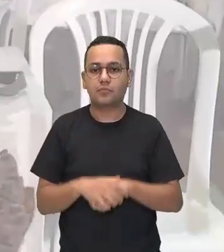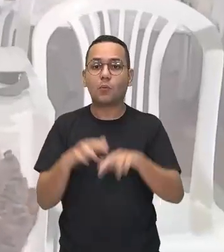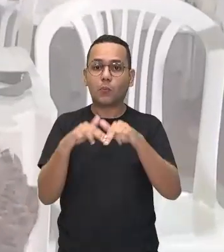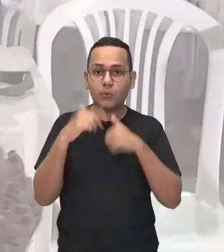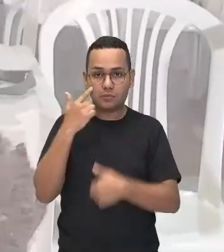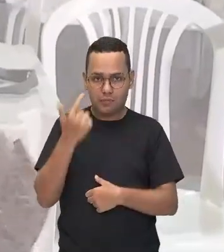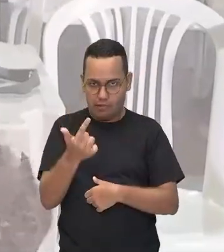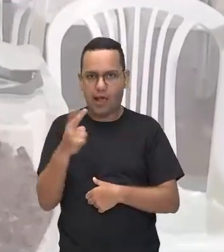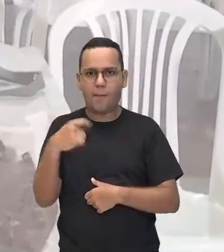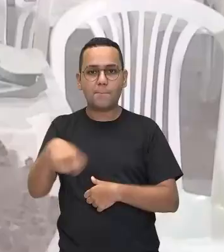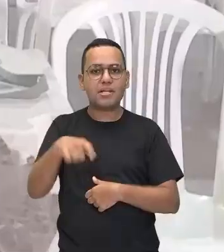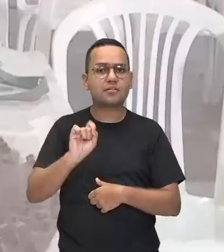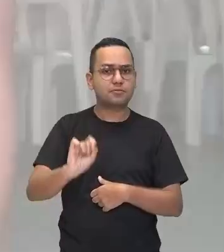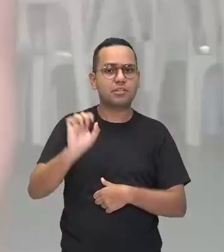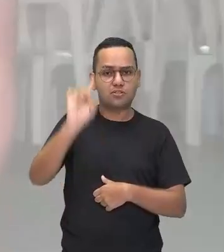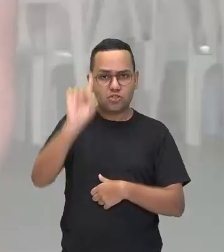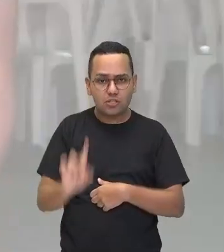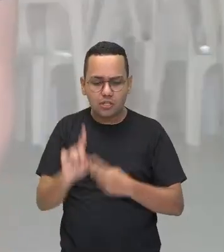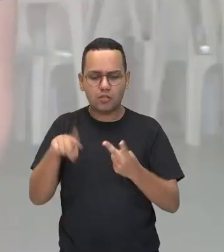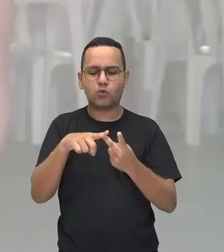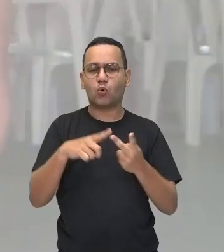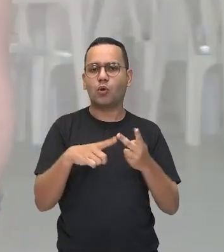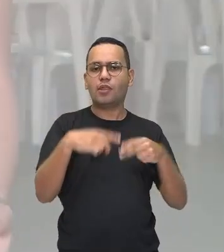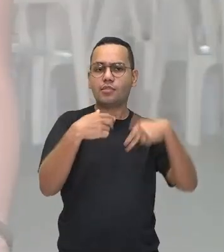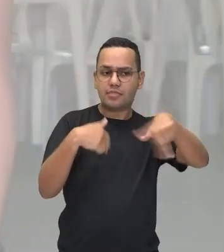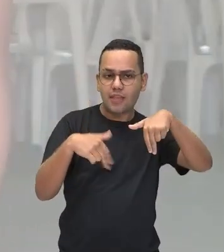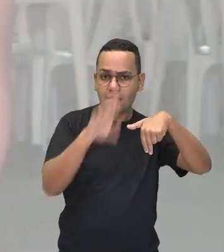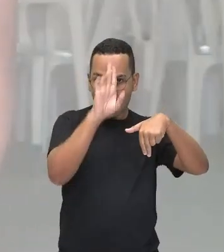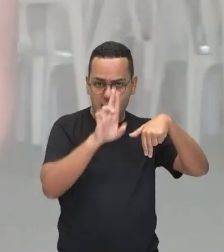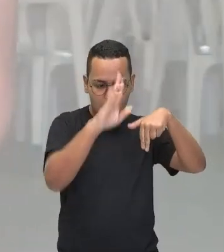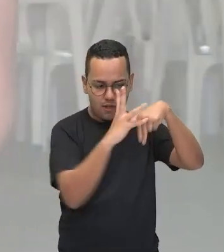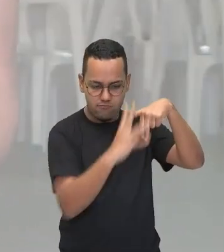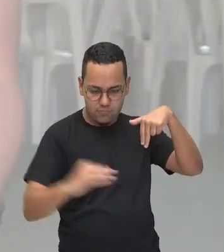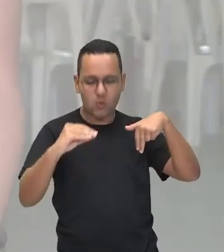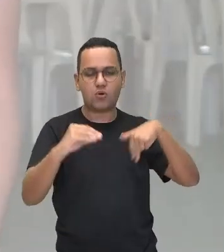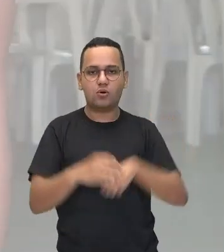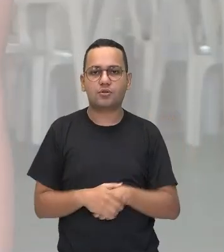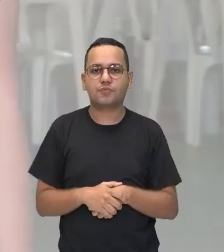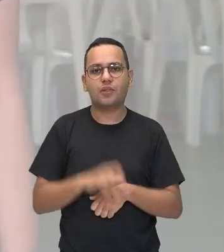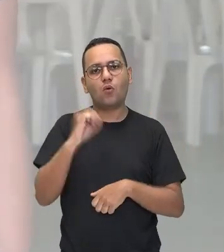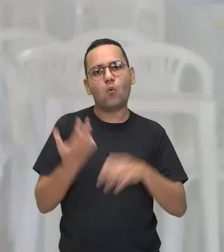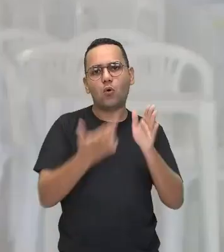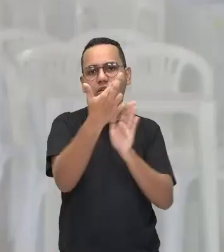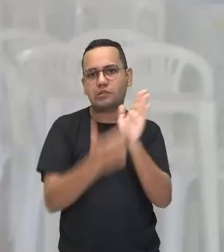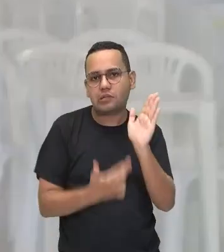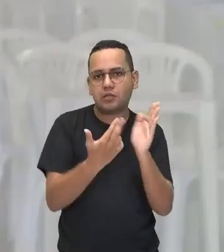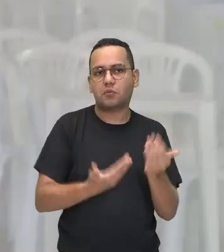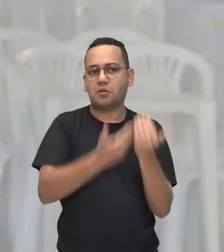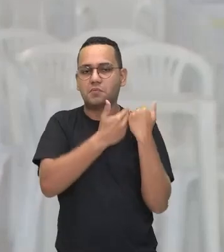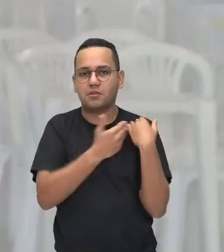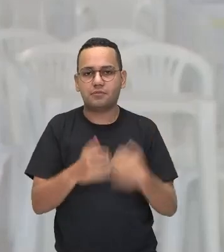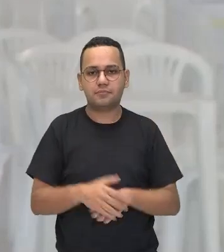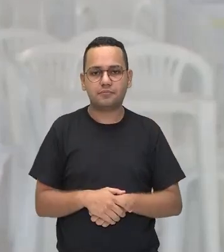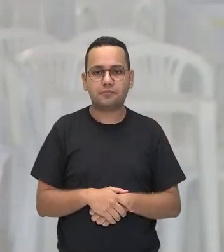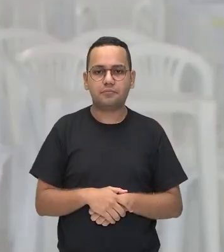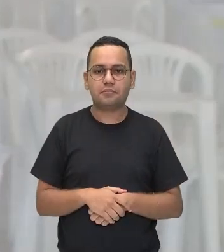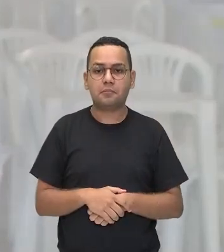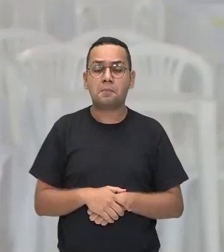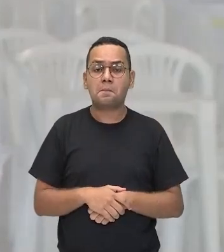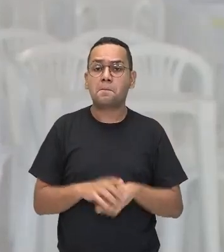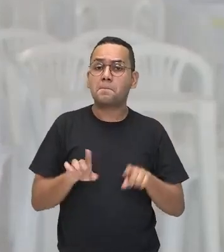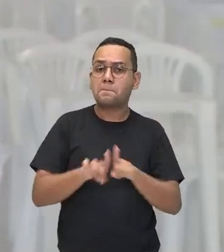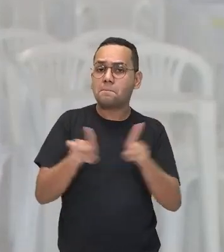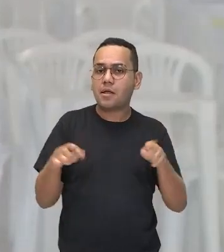diretor artístico, coreógrafo, diretores gerais para que consigam roteirizar o espetáculo. Mas para além disso,